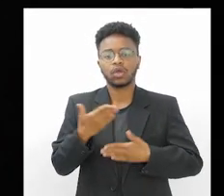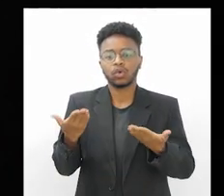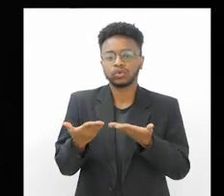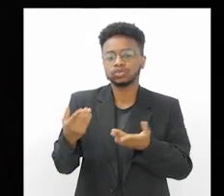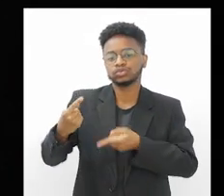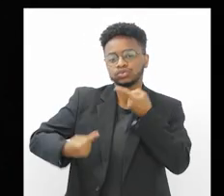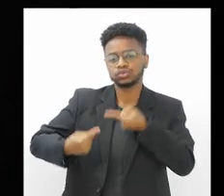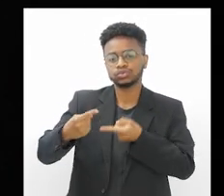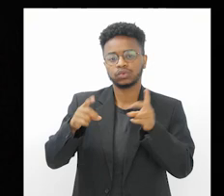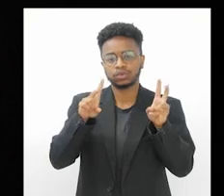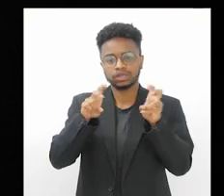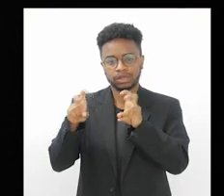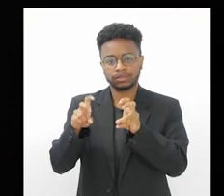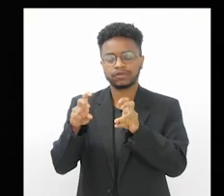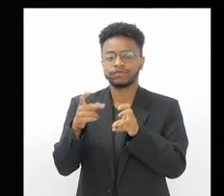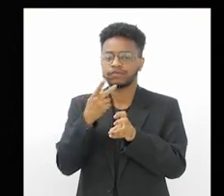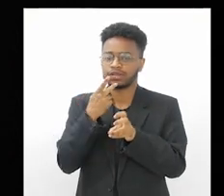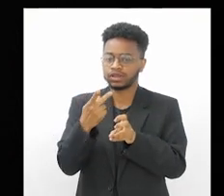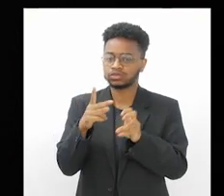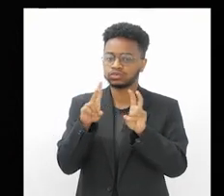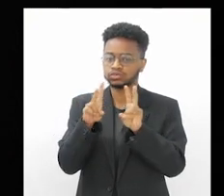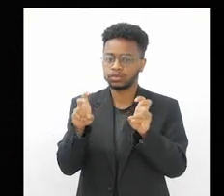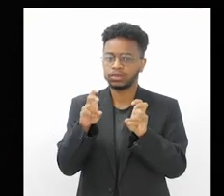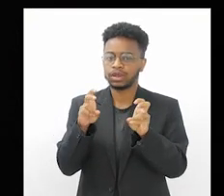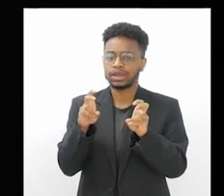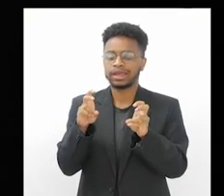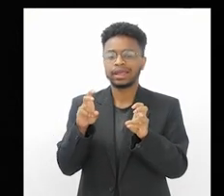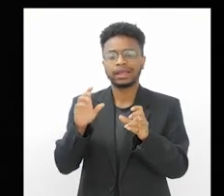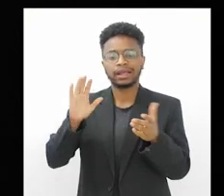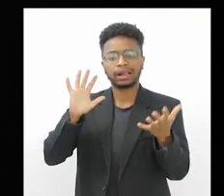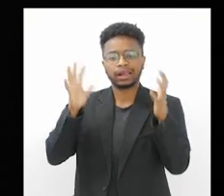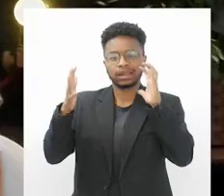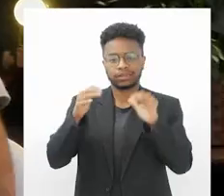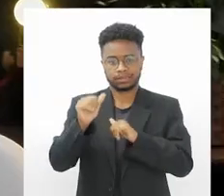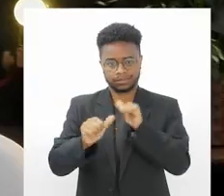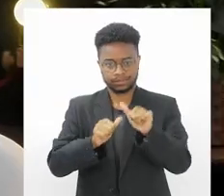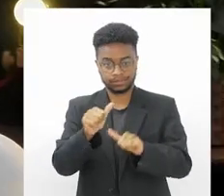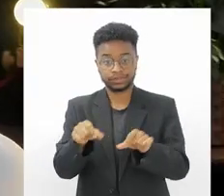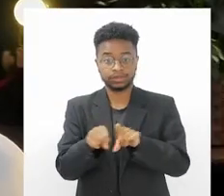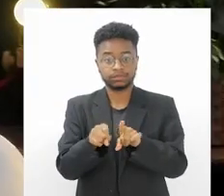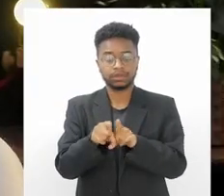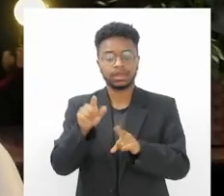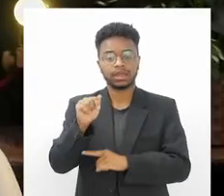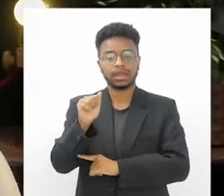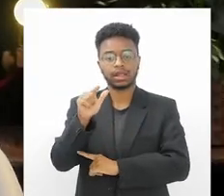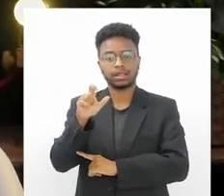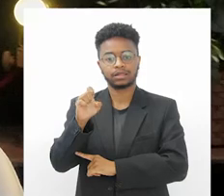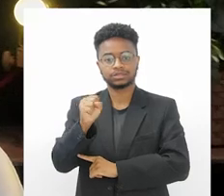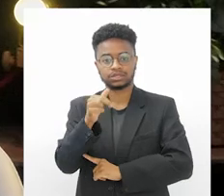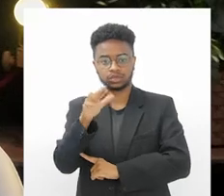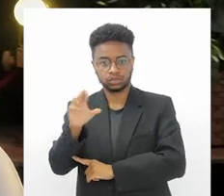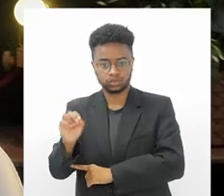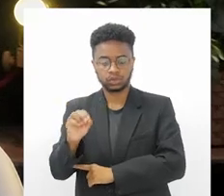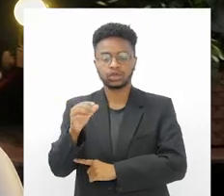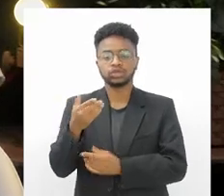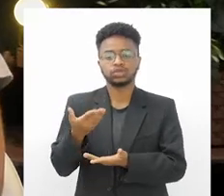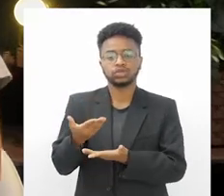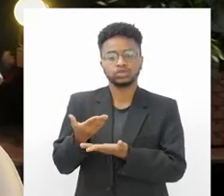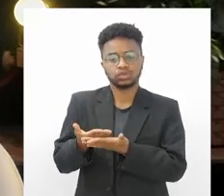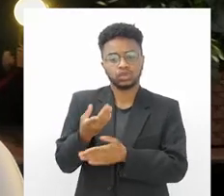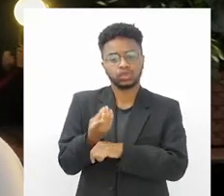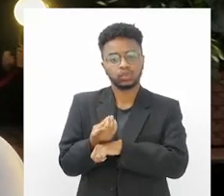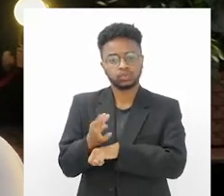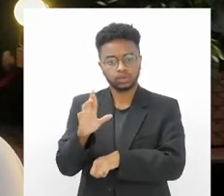tão falado, né, que é relacionado aí às mudanças climáticas. Com certeza. O Alessandro é doutor em oceanografia física